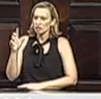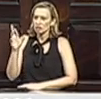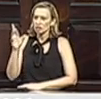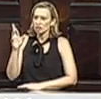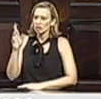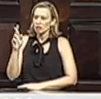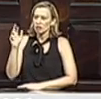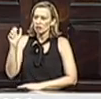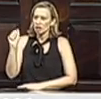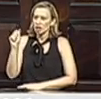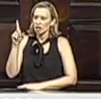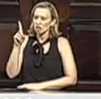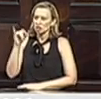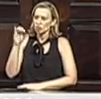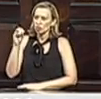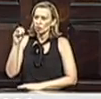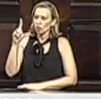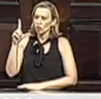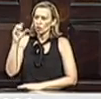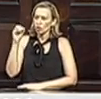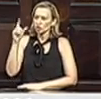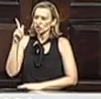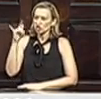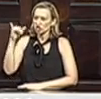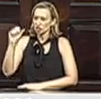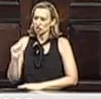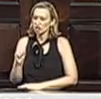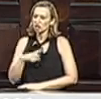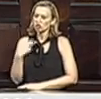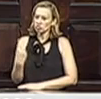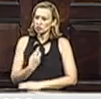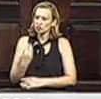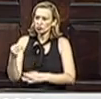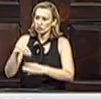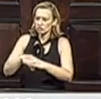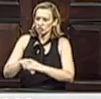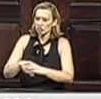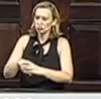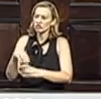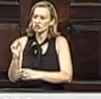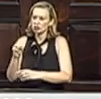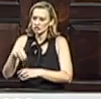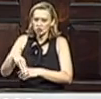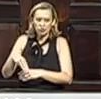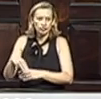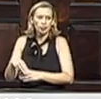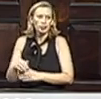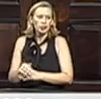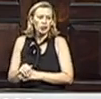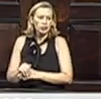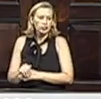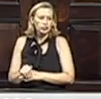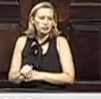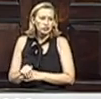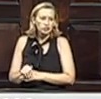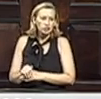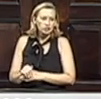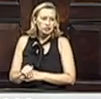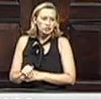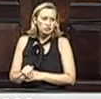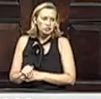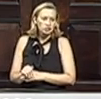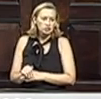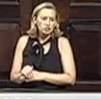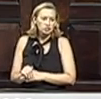nós votamos favoravelmente a emenda 13, apresentada pelo deputado Paulo Ramos, em solidariedade não apenas